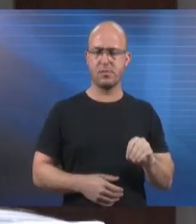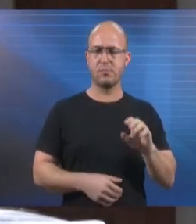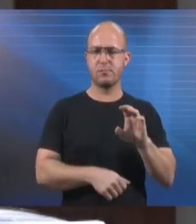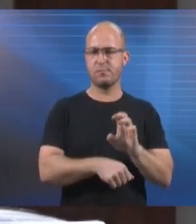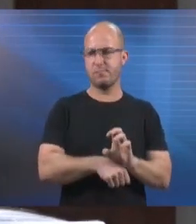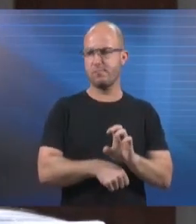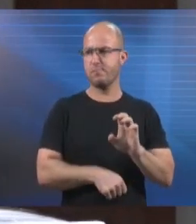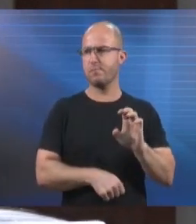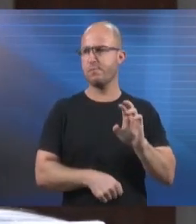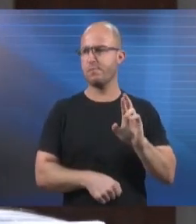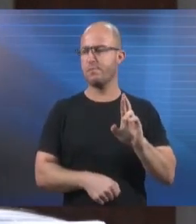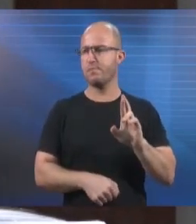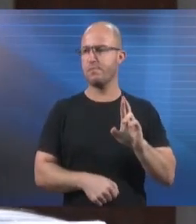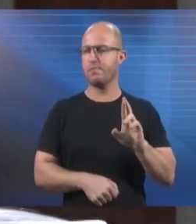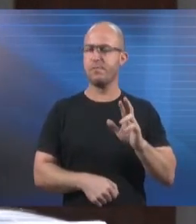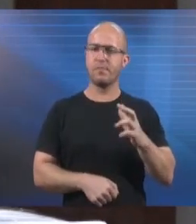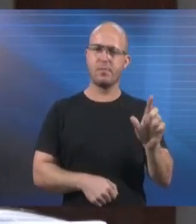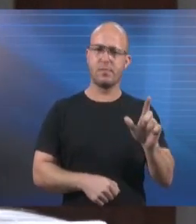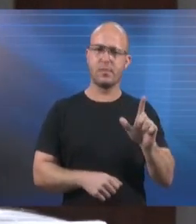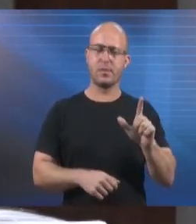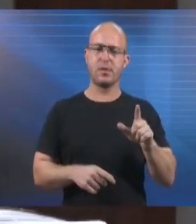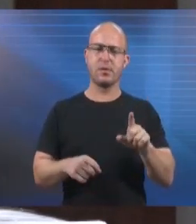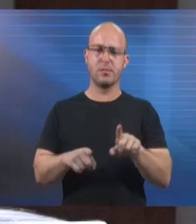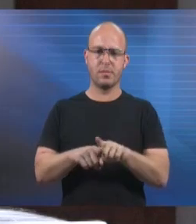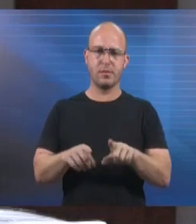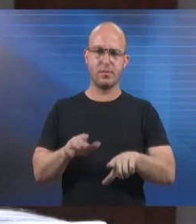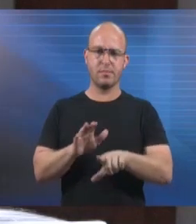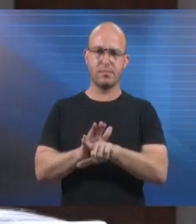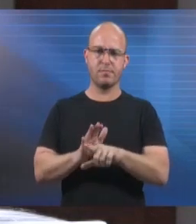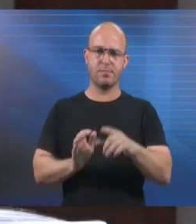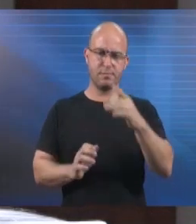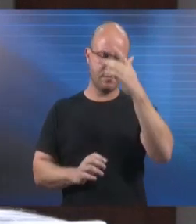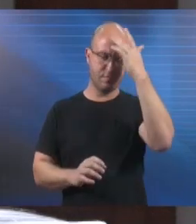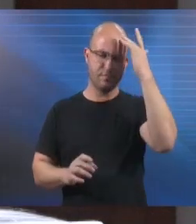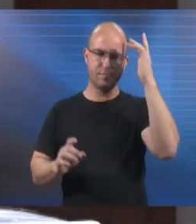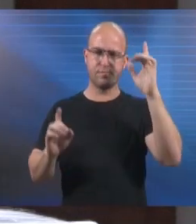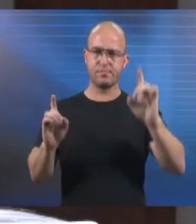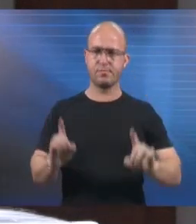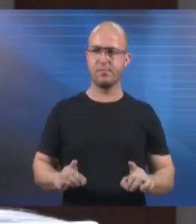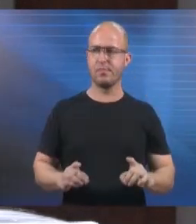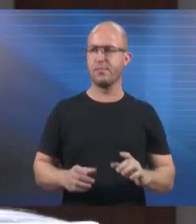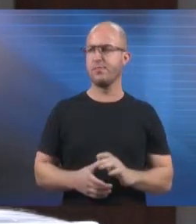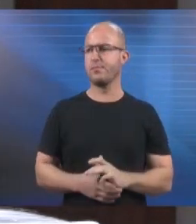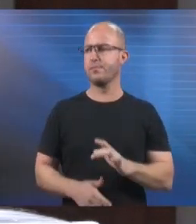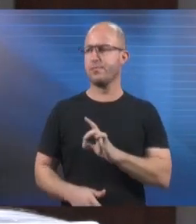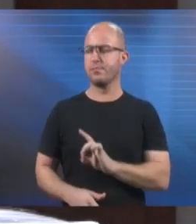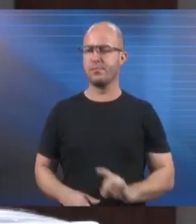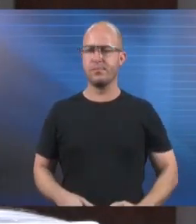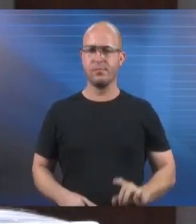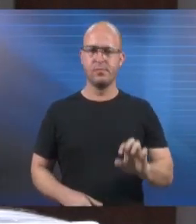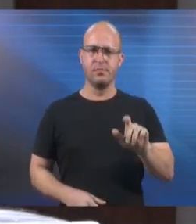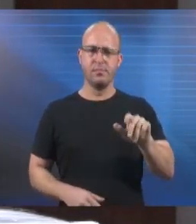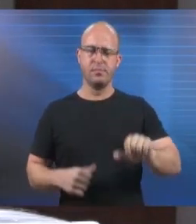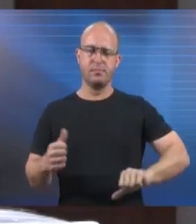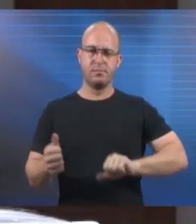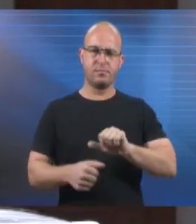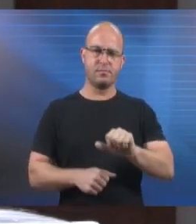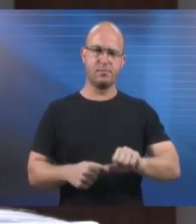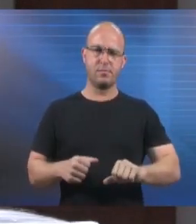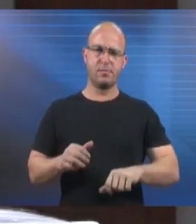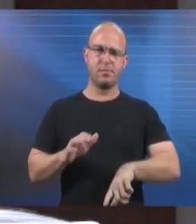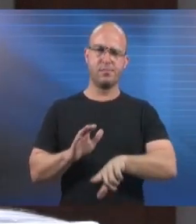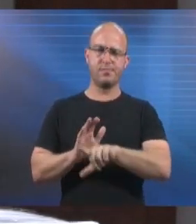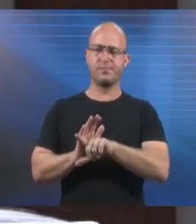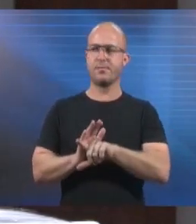do estado e na legislação estadual para pessoa com deficiência Deputado geor Soares altera dispositivos